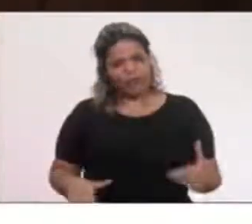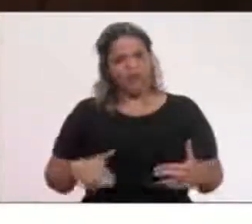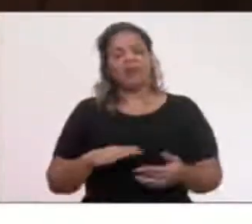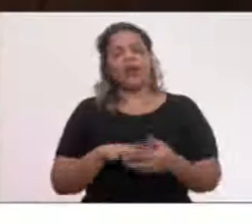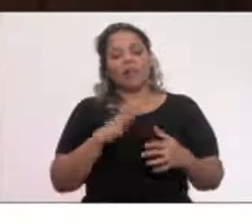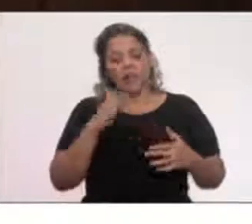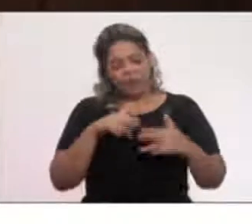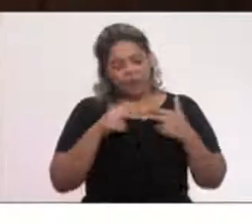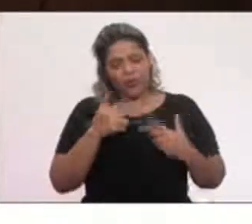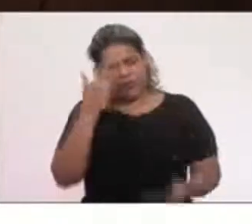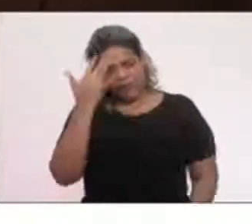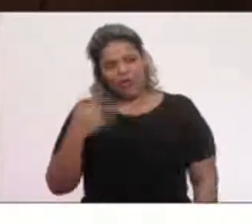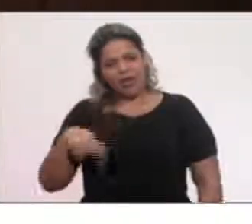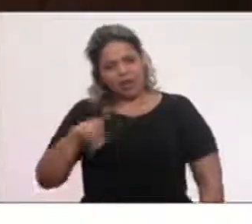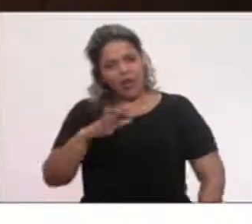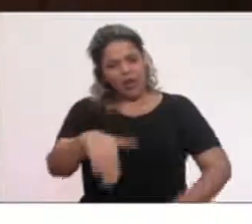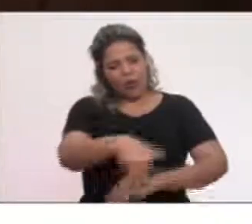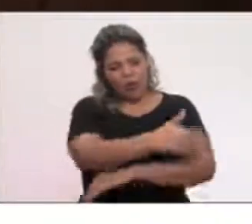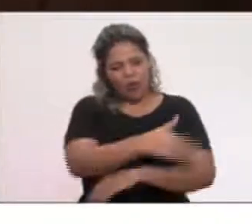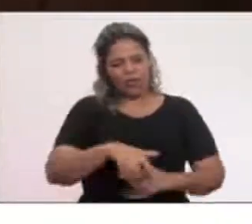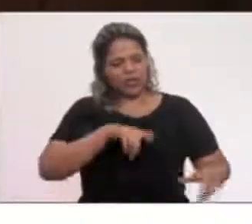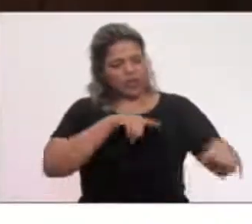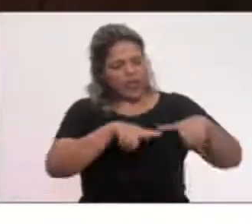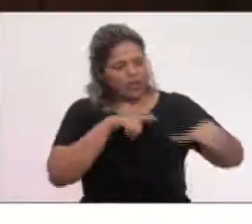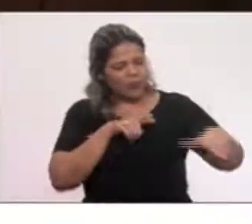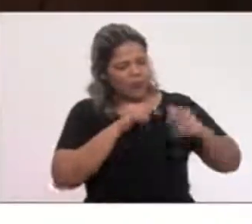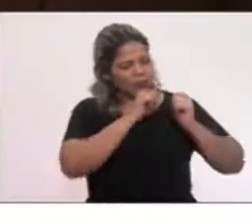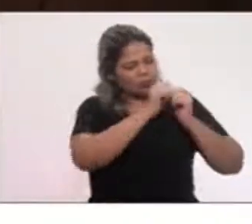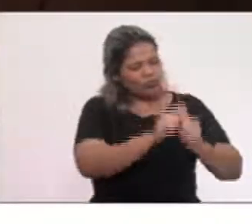isso, amanhã vamos às ruas, com trabalhadores e